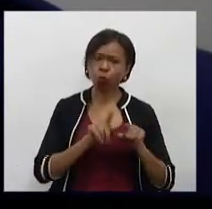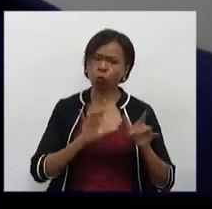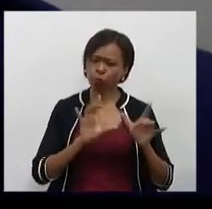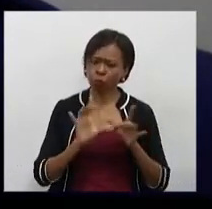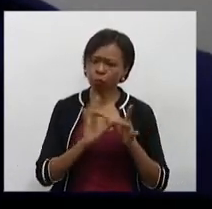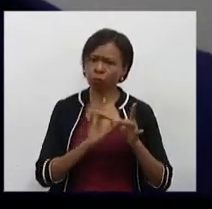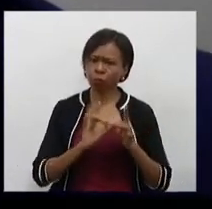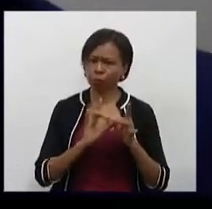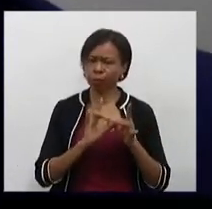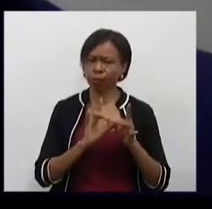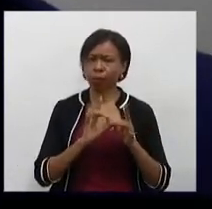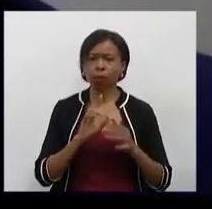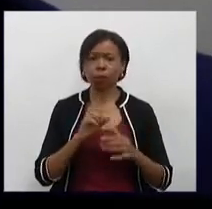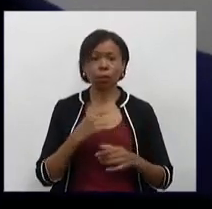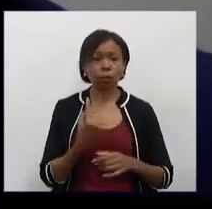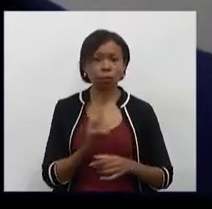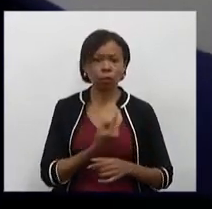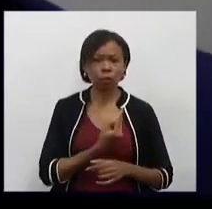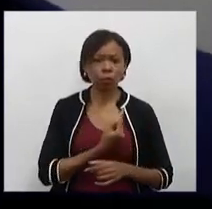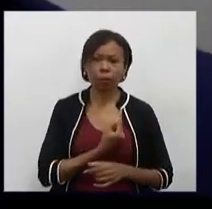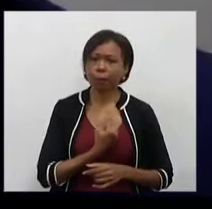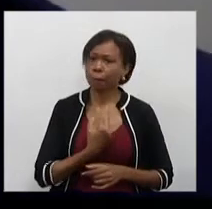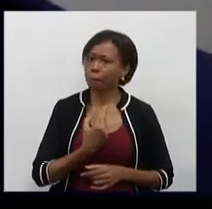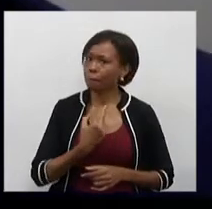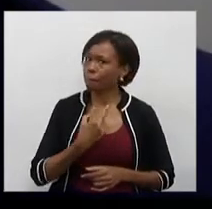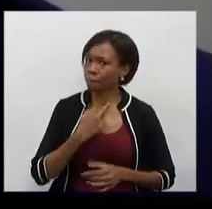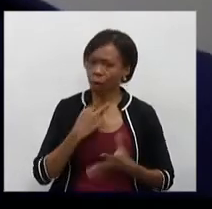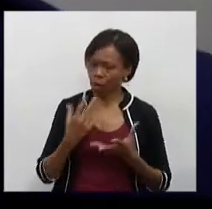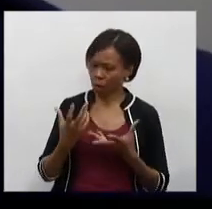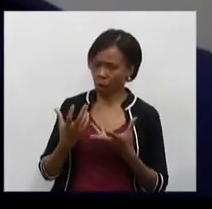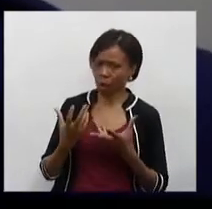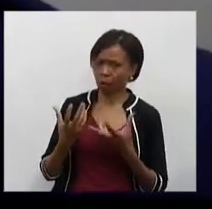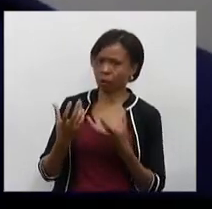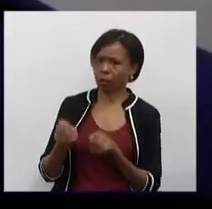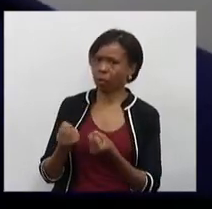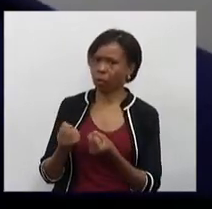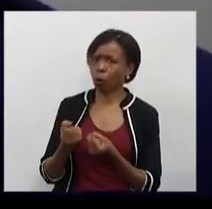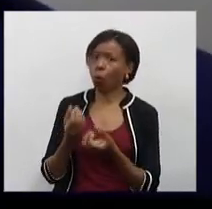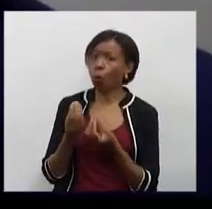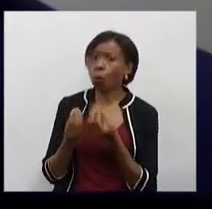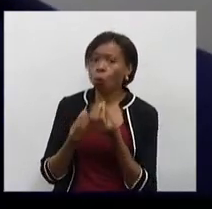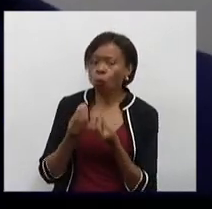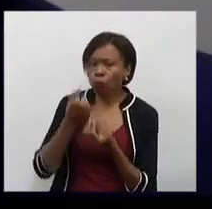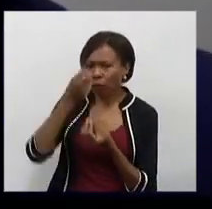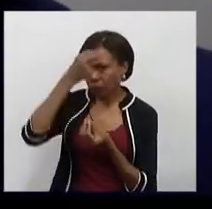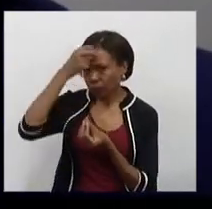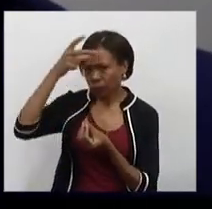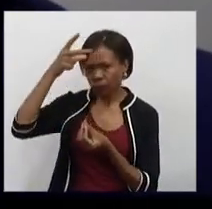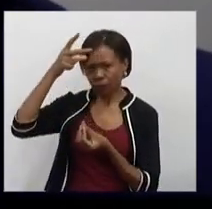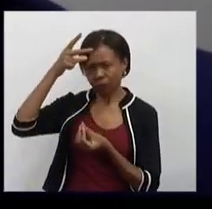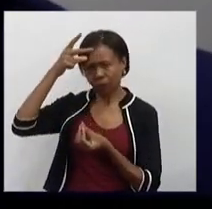conduzir e coadunar com a forma com que a prefeitura vem